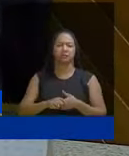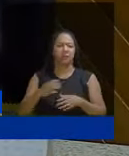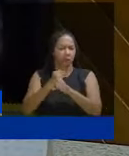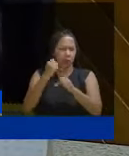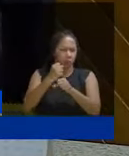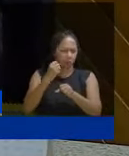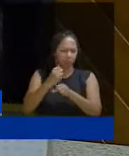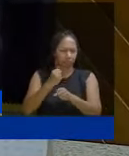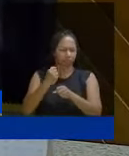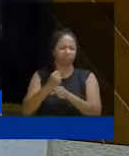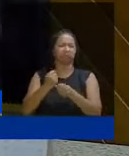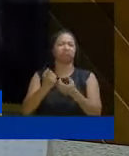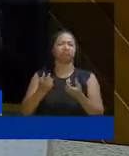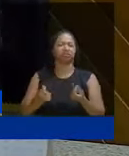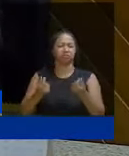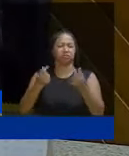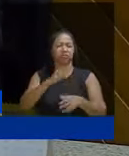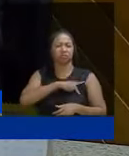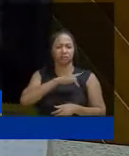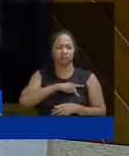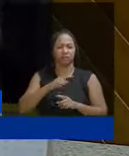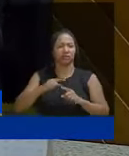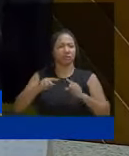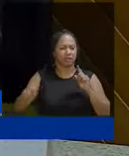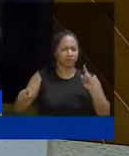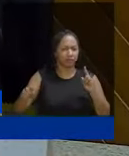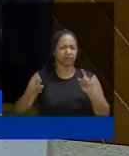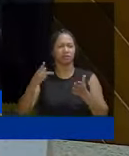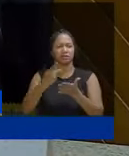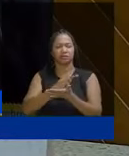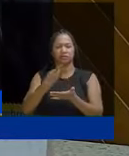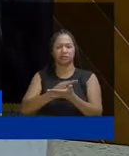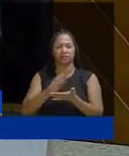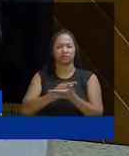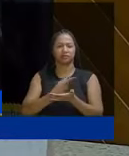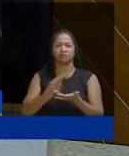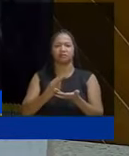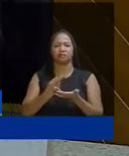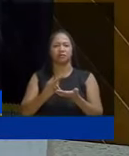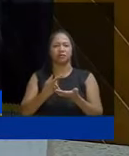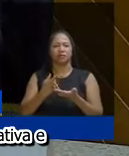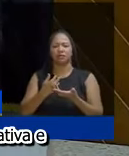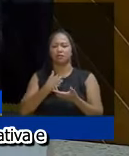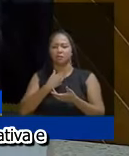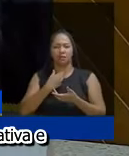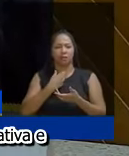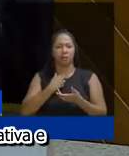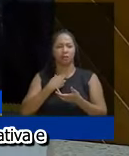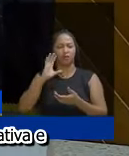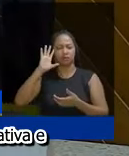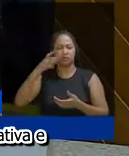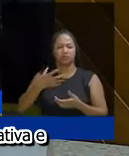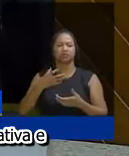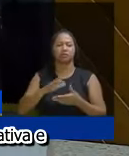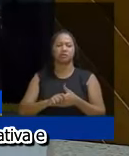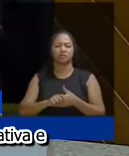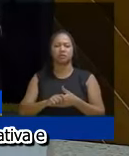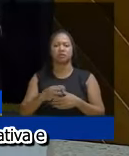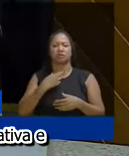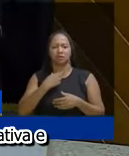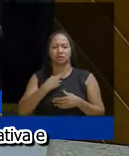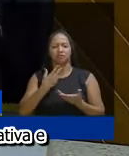cargos ou funções públicas rejeitadas por irregularidade insanável que configure ato doloso de